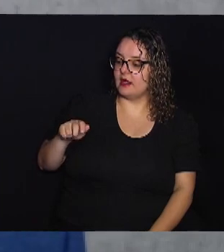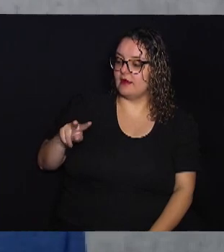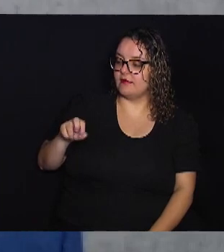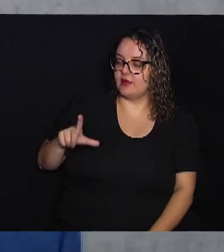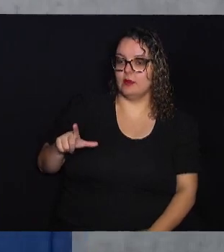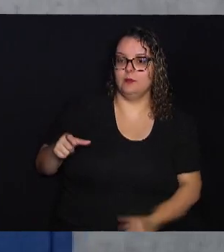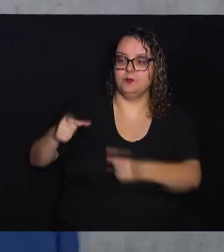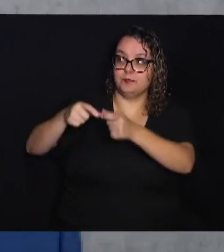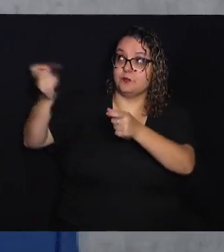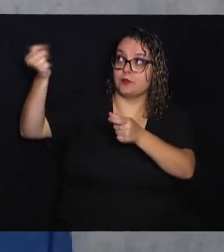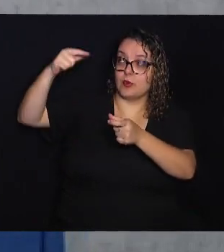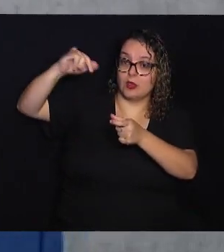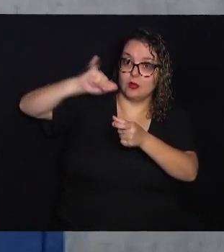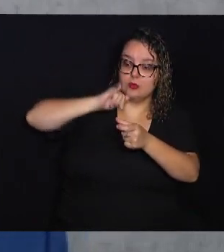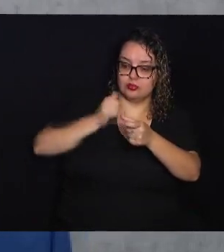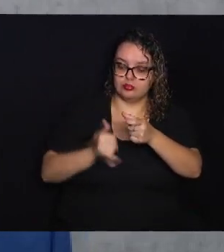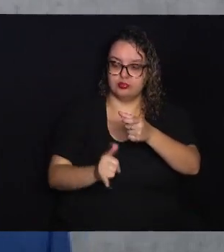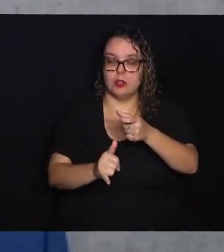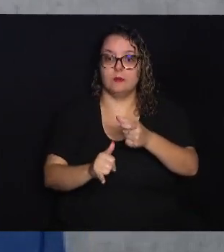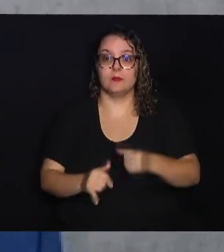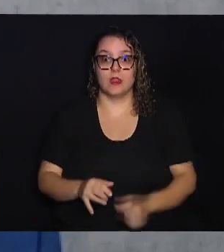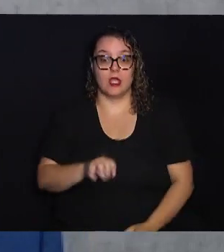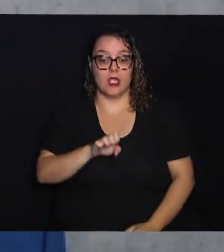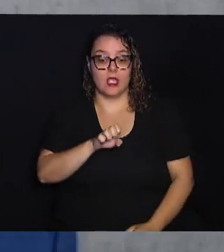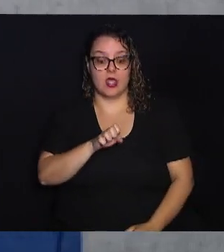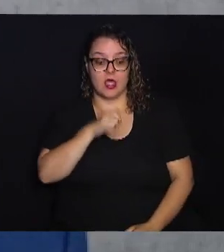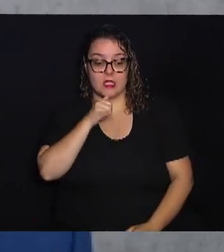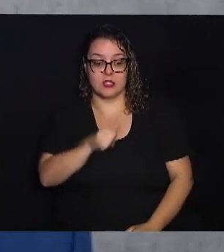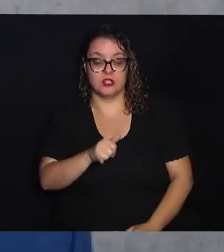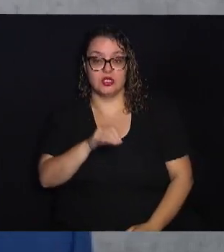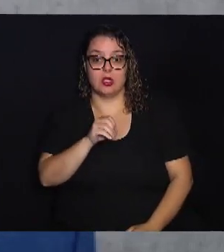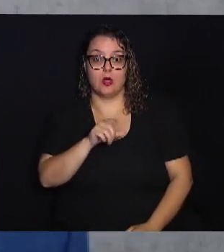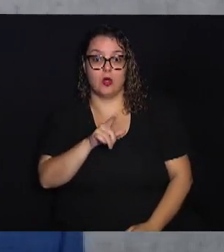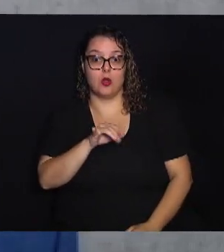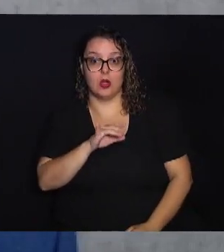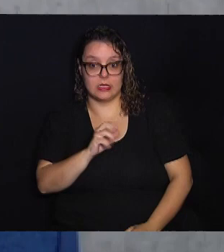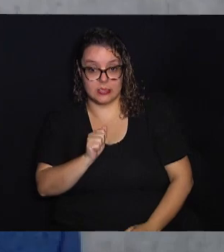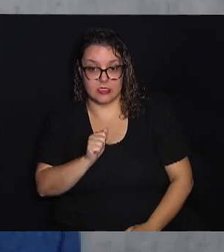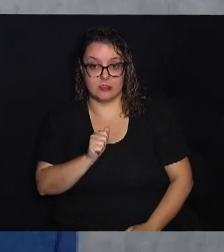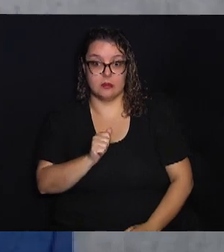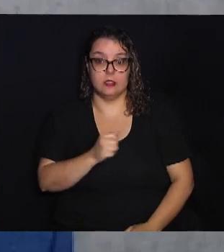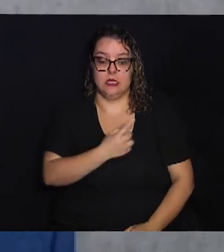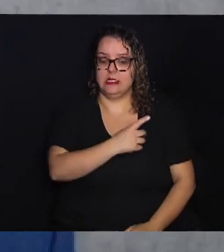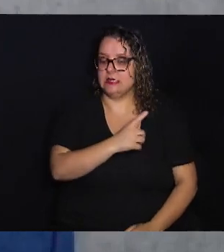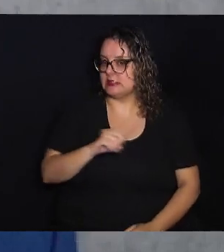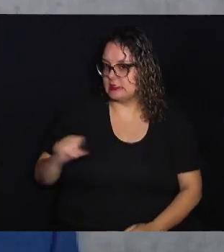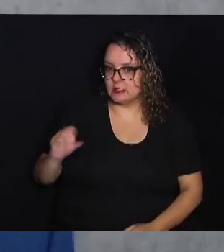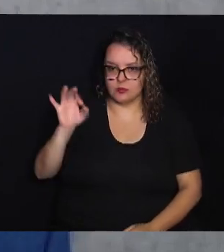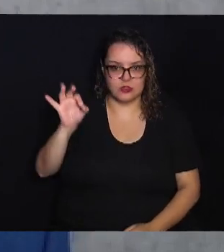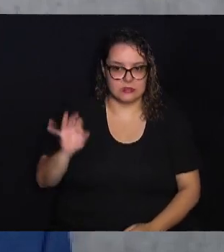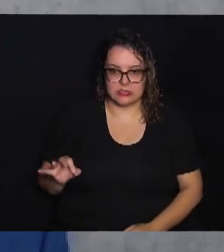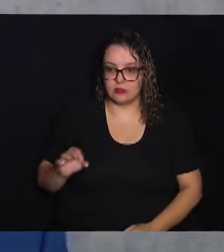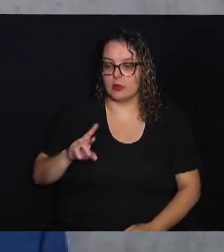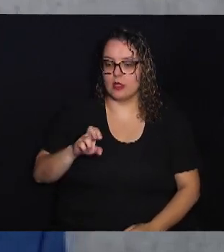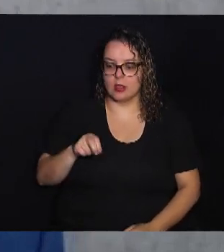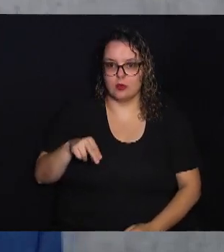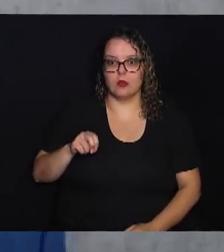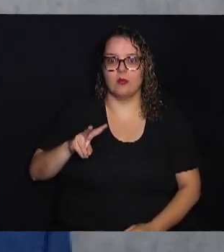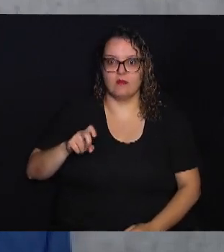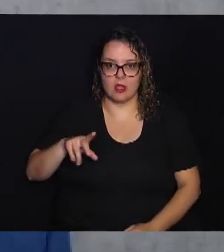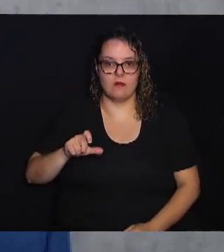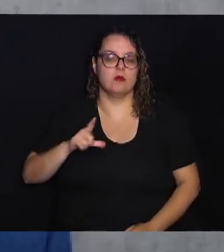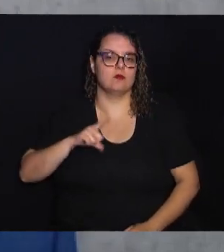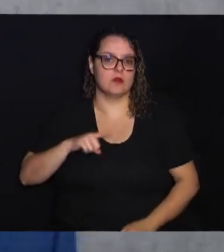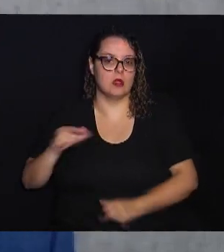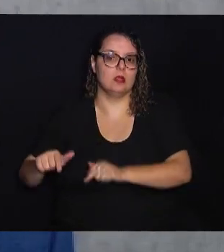renováveis. Placas solares, energia eólica. Existem minerações hoje que operam 100% com